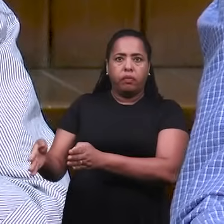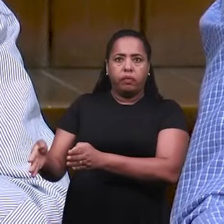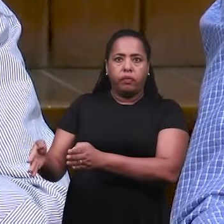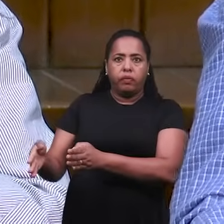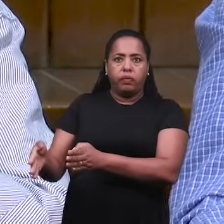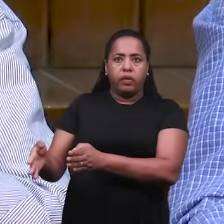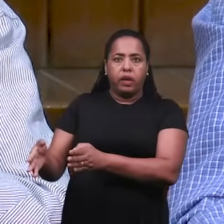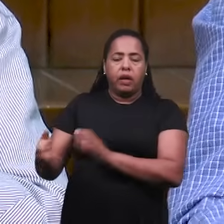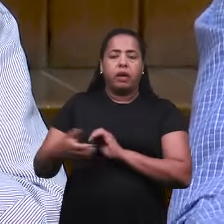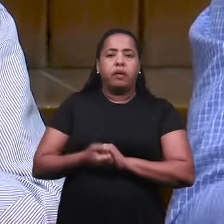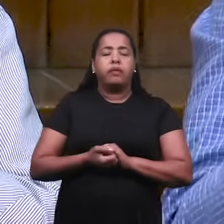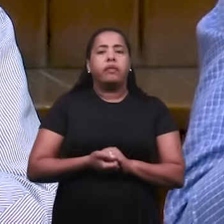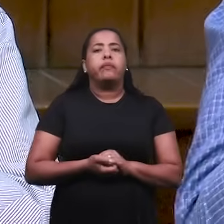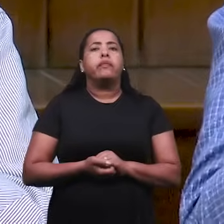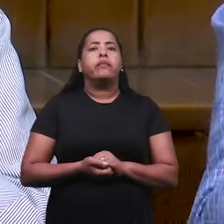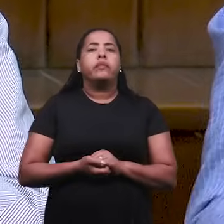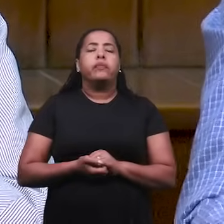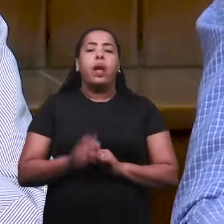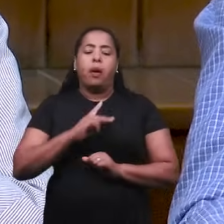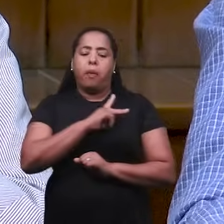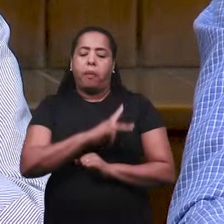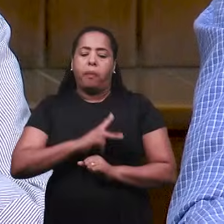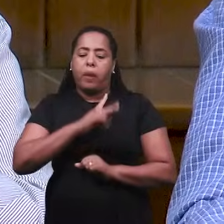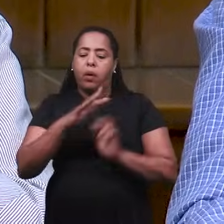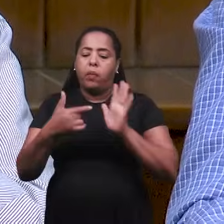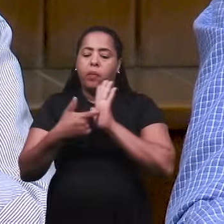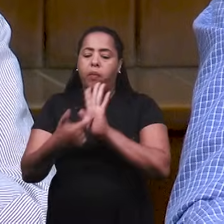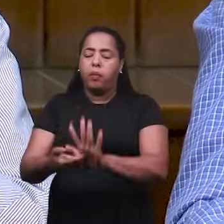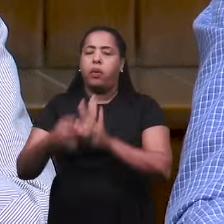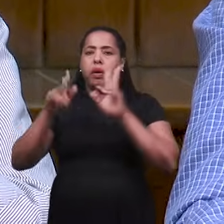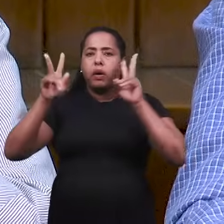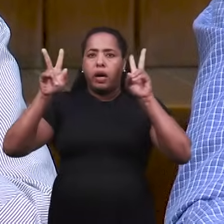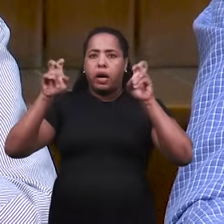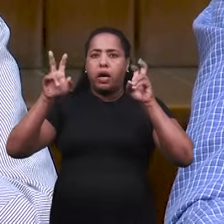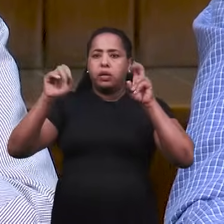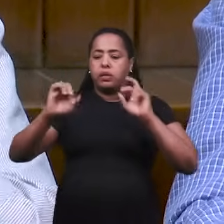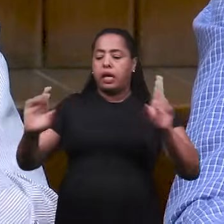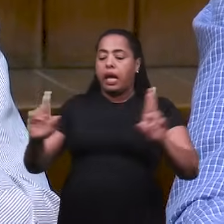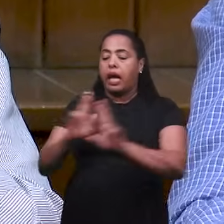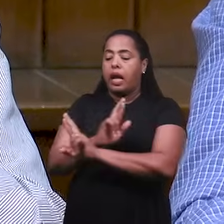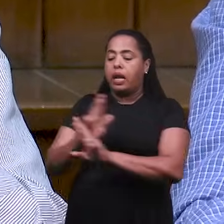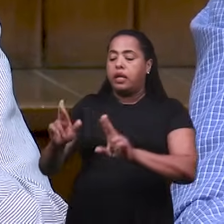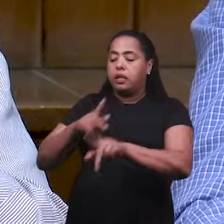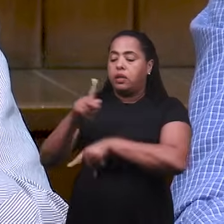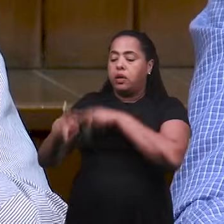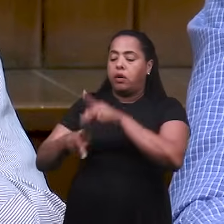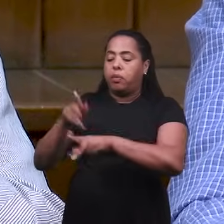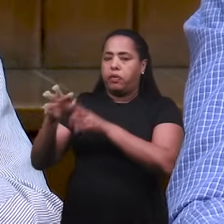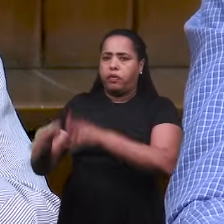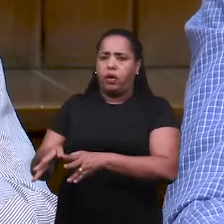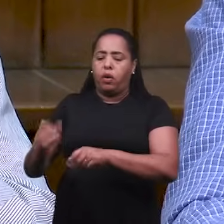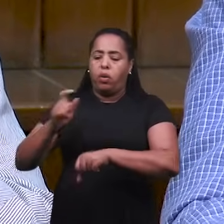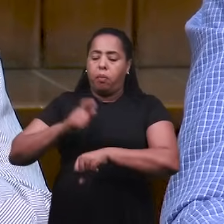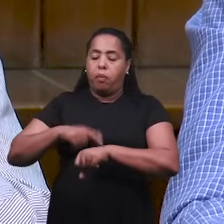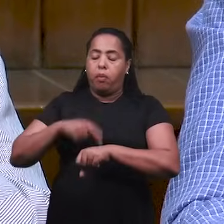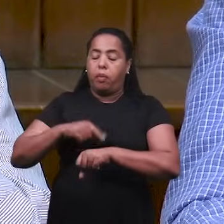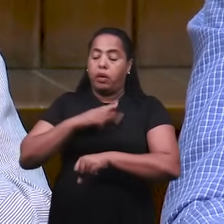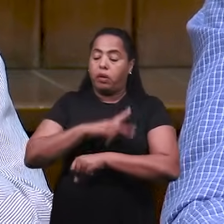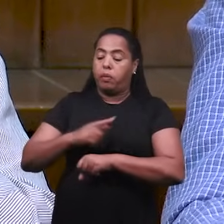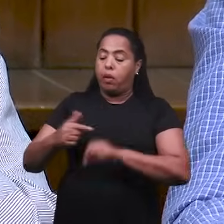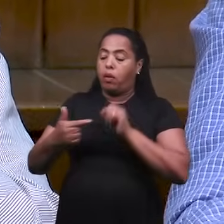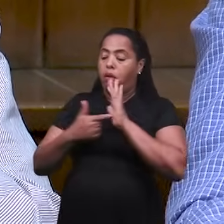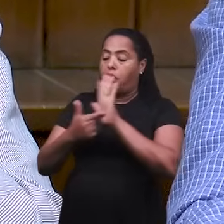Ele está falando de assuntos inerentes à igreja. Então, quando ele fala em arrebatamento, ele está